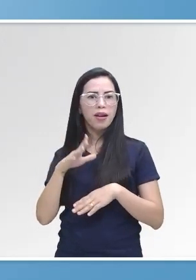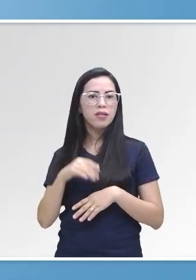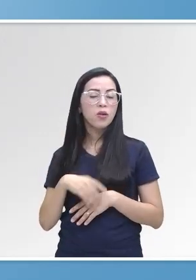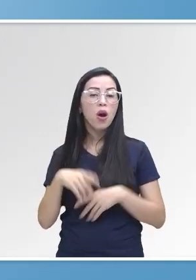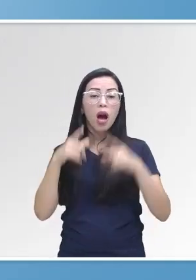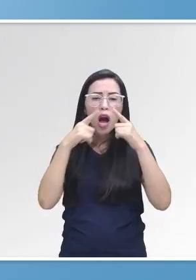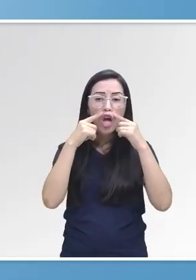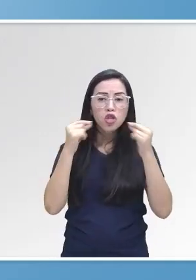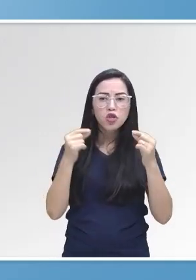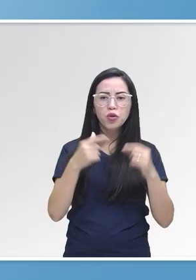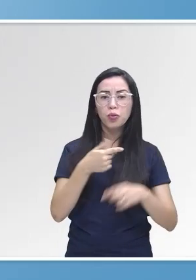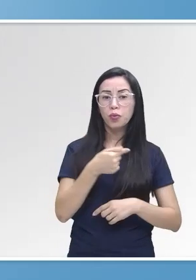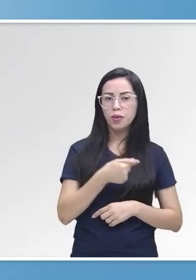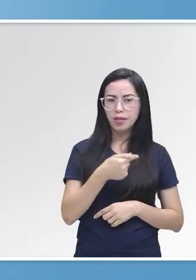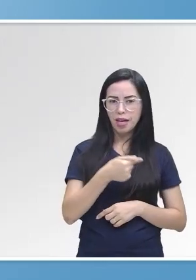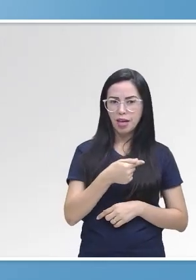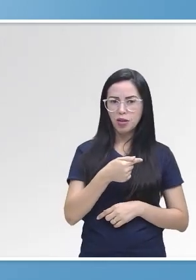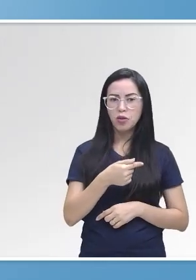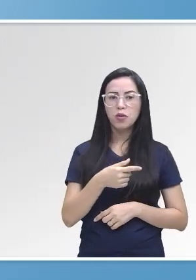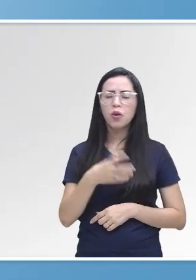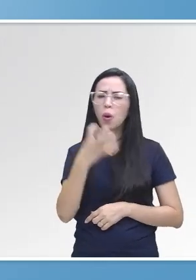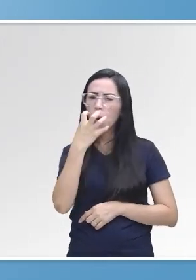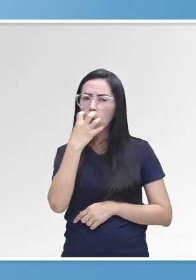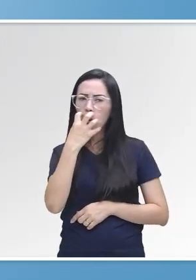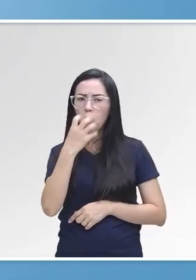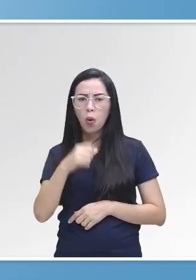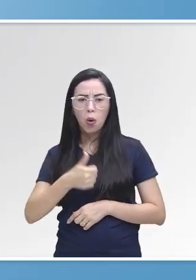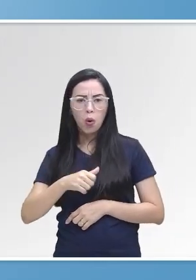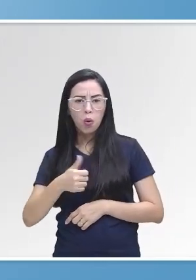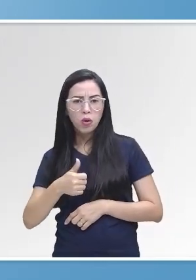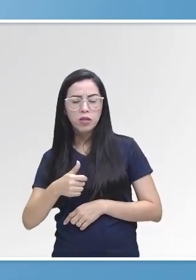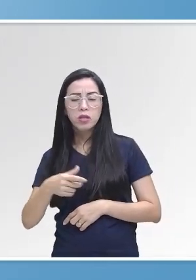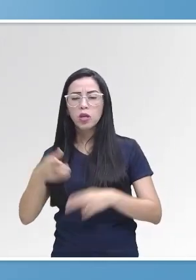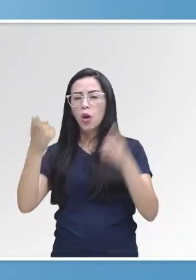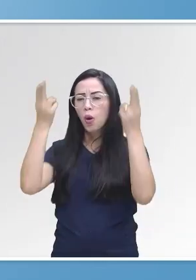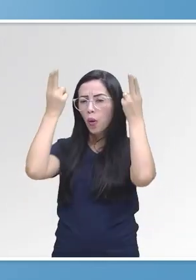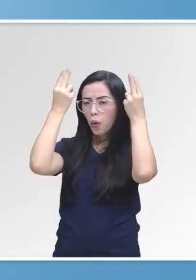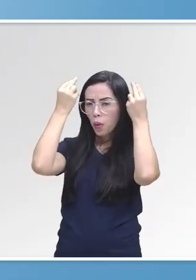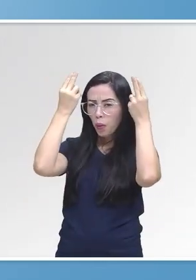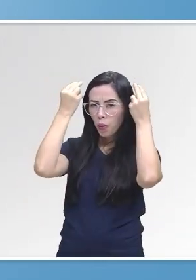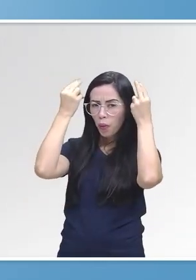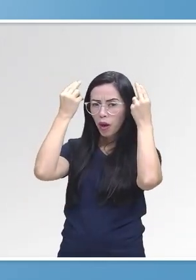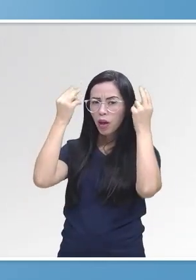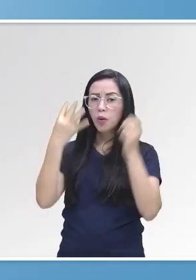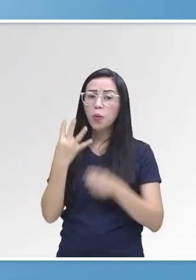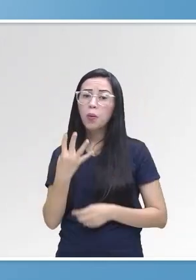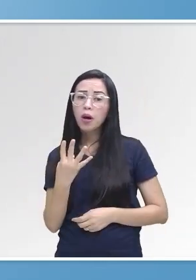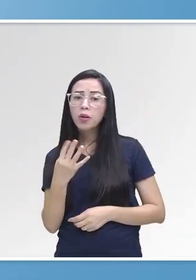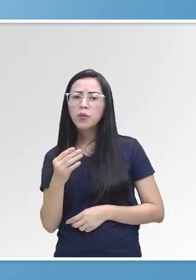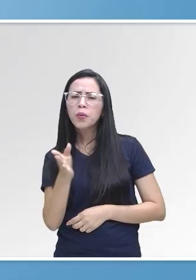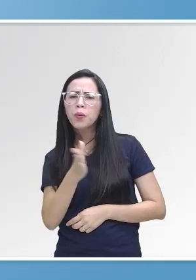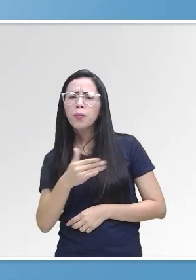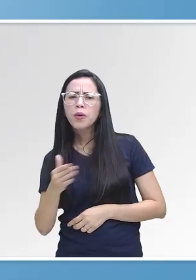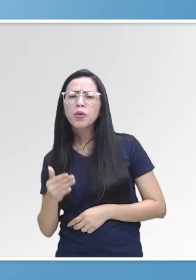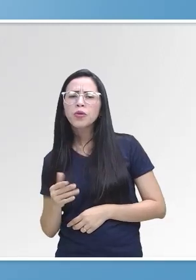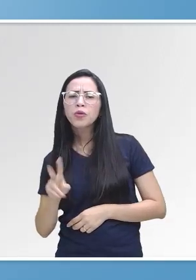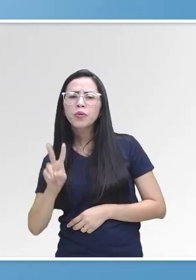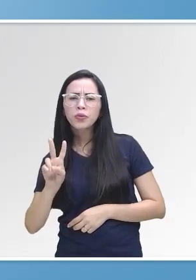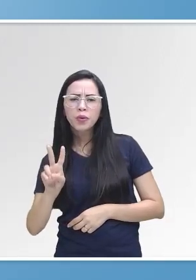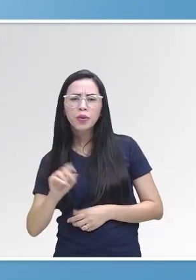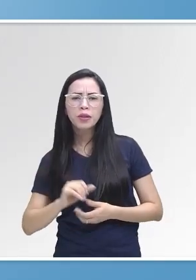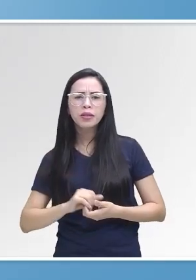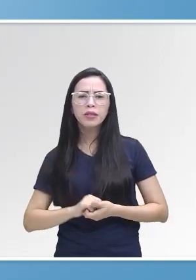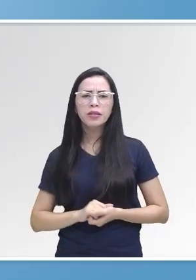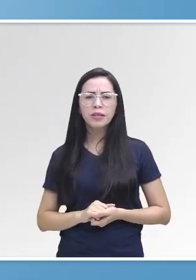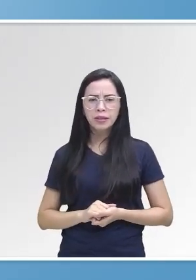cachorro quatro de coelho e dois de peixinho era dos animais de estimação